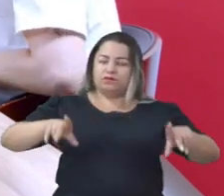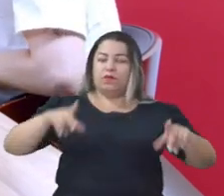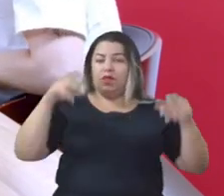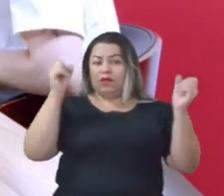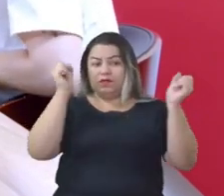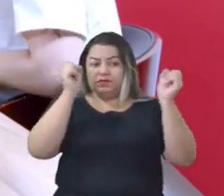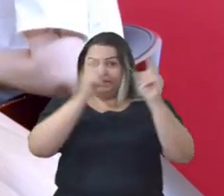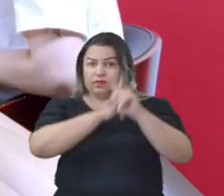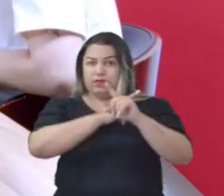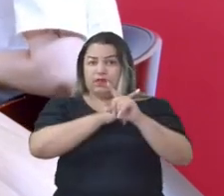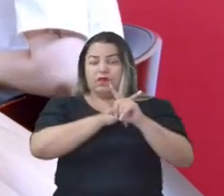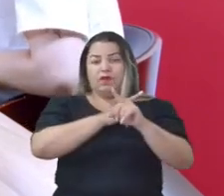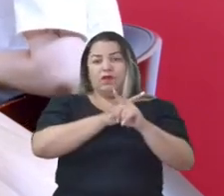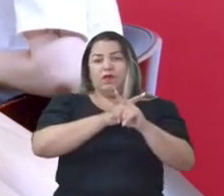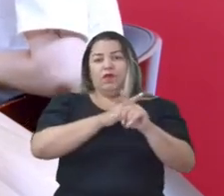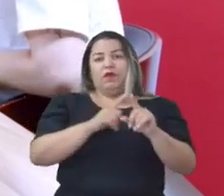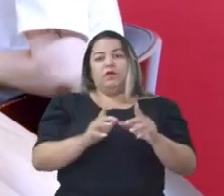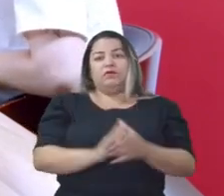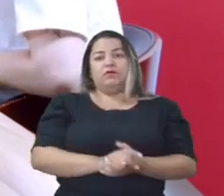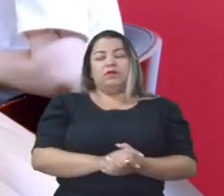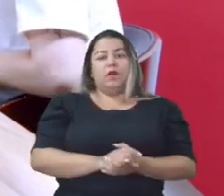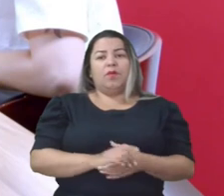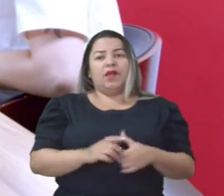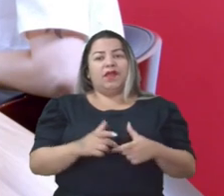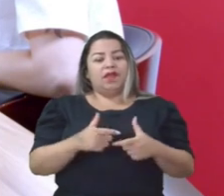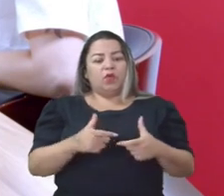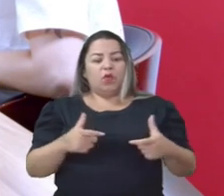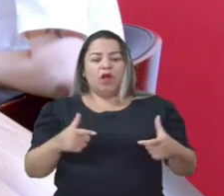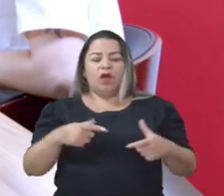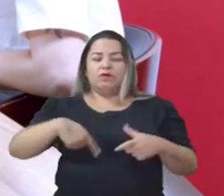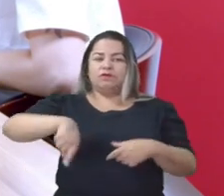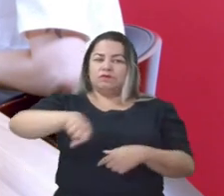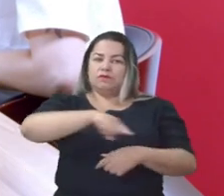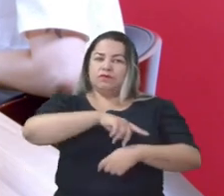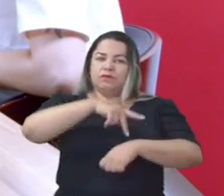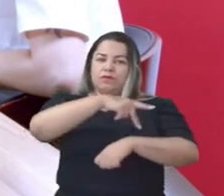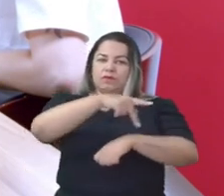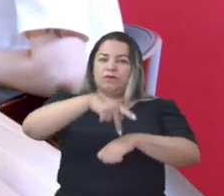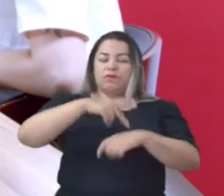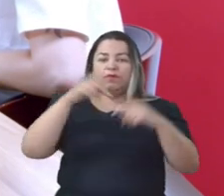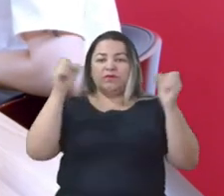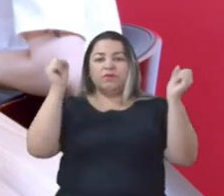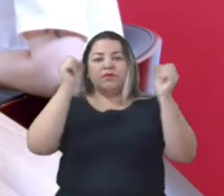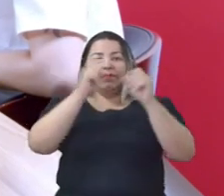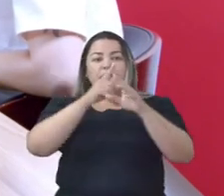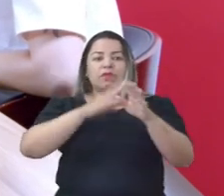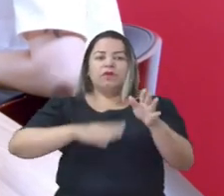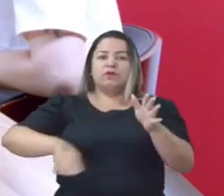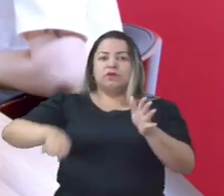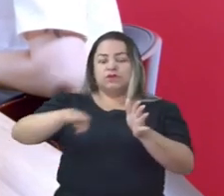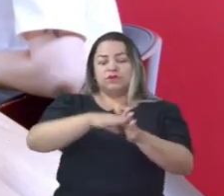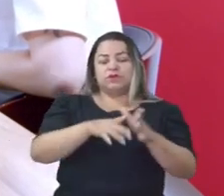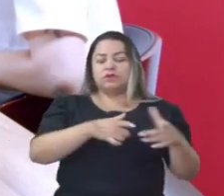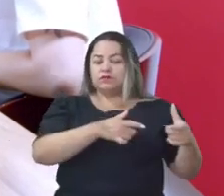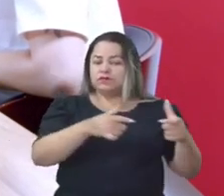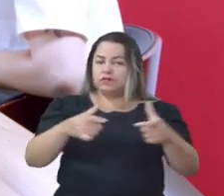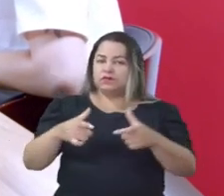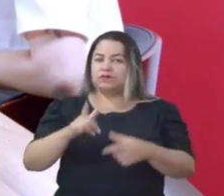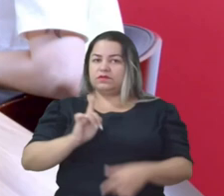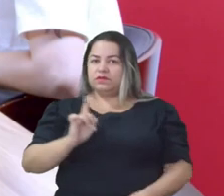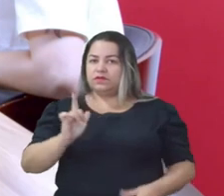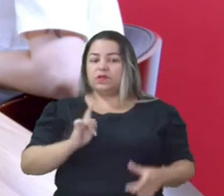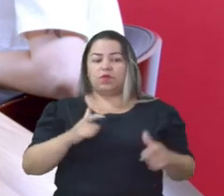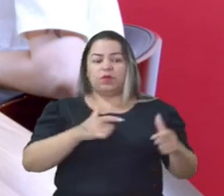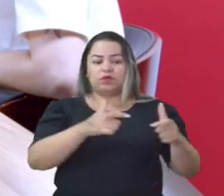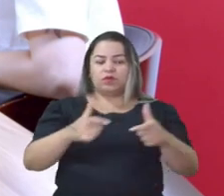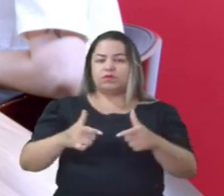conta geograficamente, né, do tamanho que é o nosso país, além da dificuldade de chegar nesses lugares, né? Então, tem lugares que